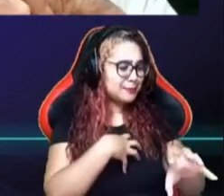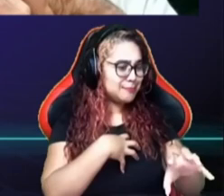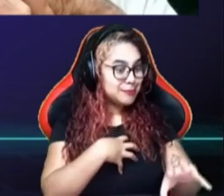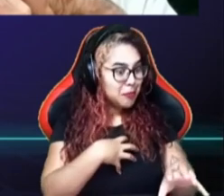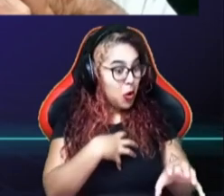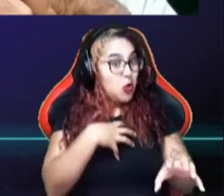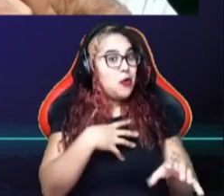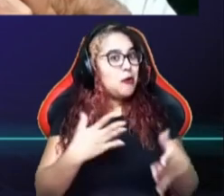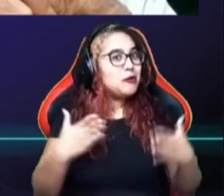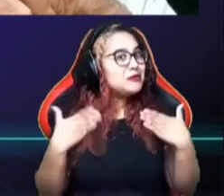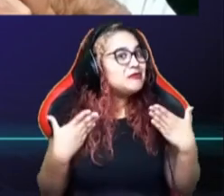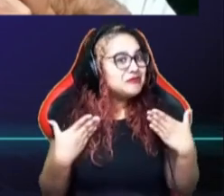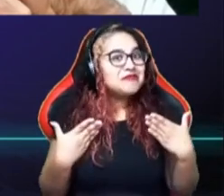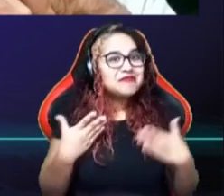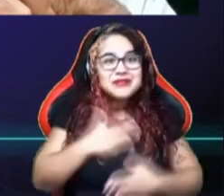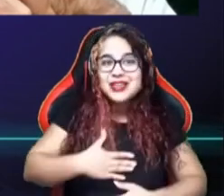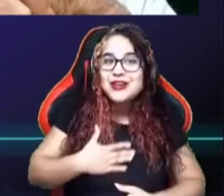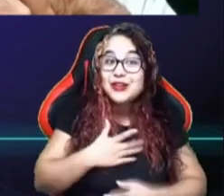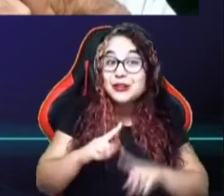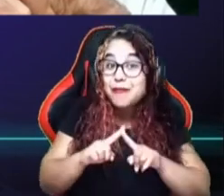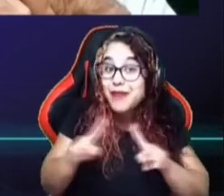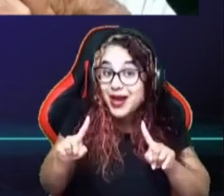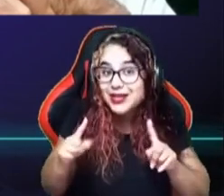né? Agora, precisa realmente